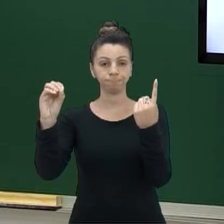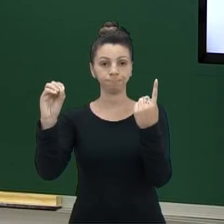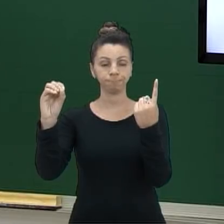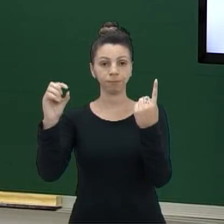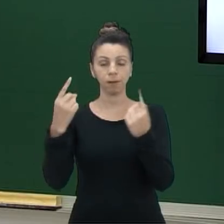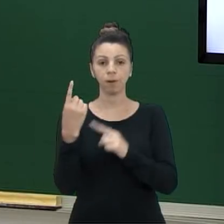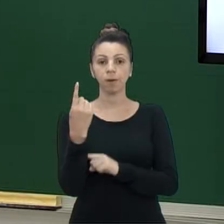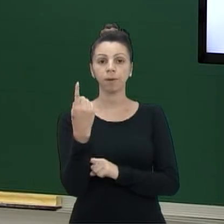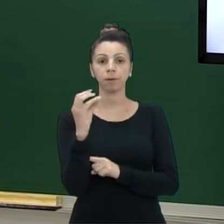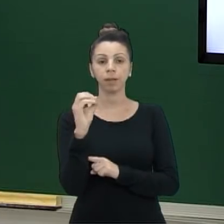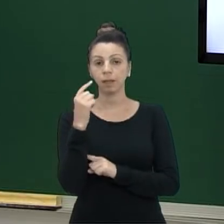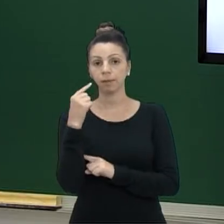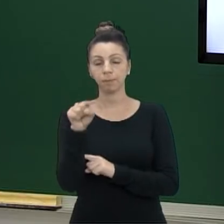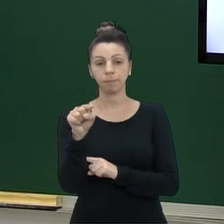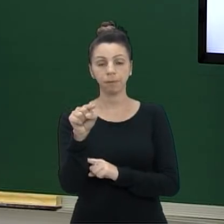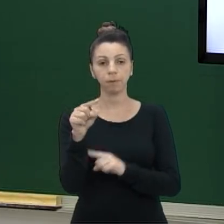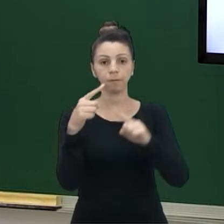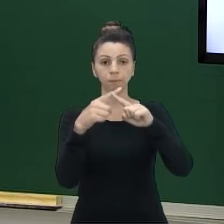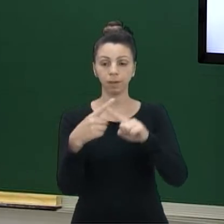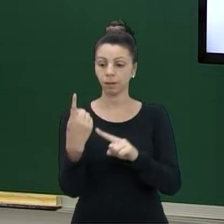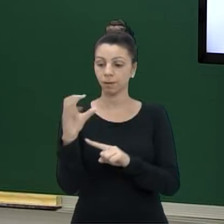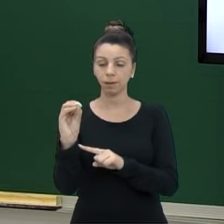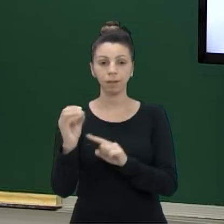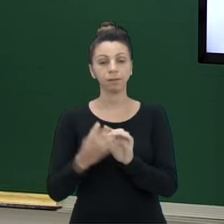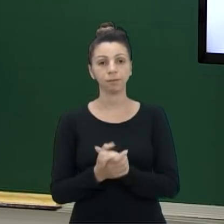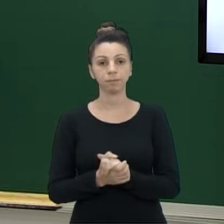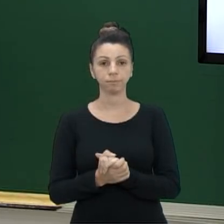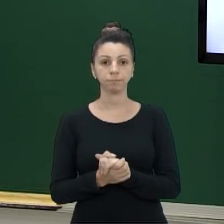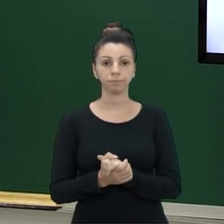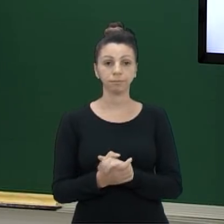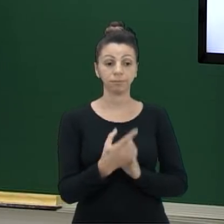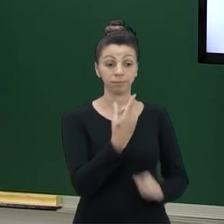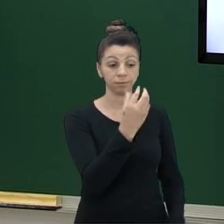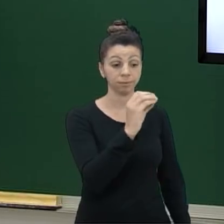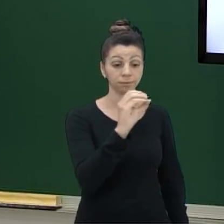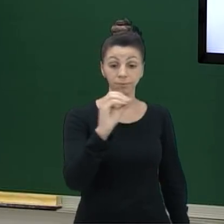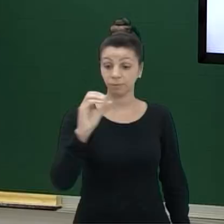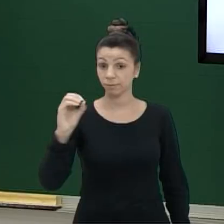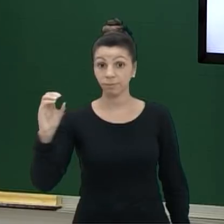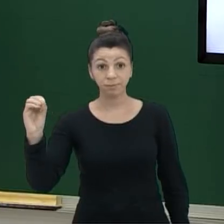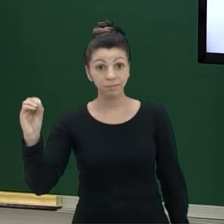10.000 vezes 10, a gente vai ter 100.000.